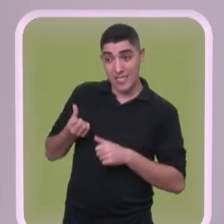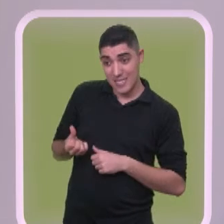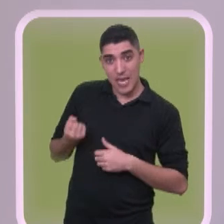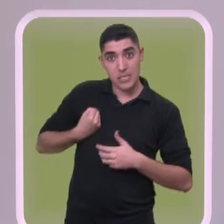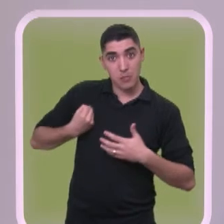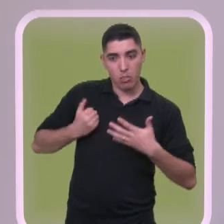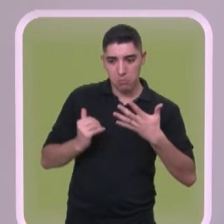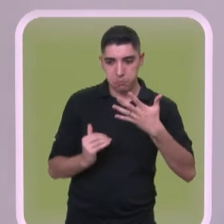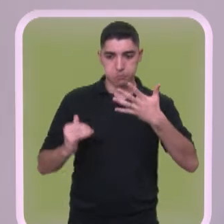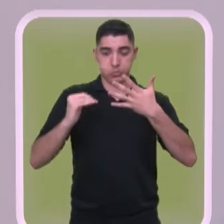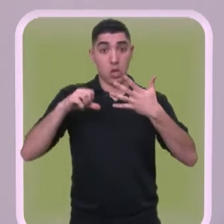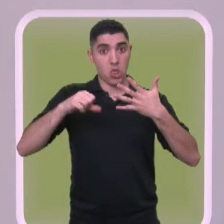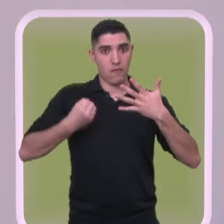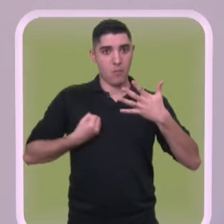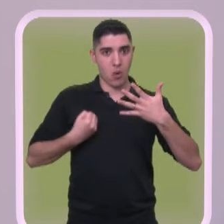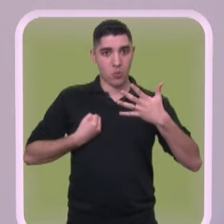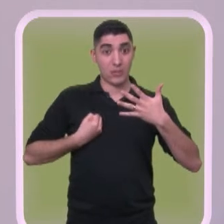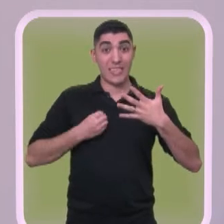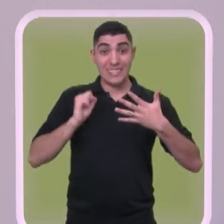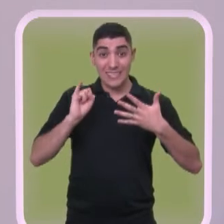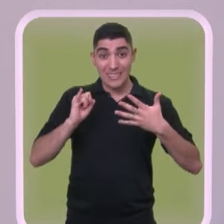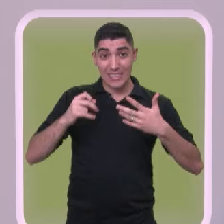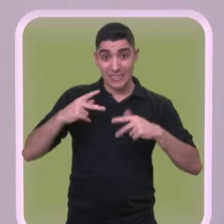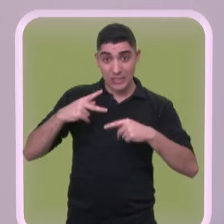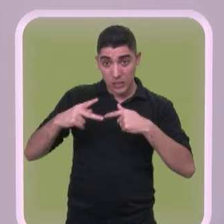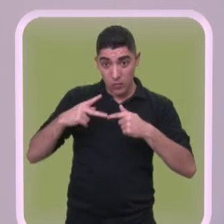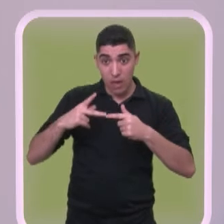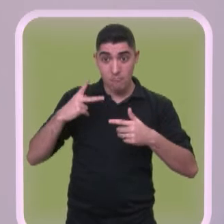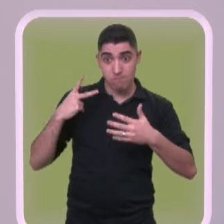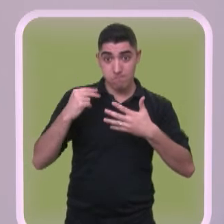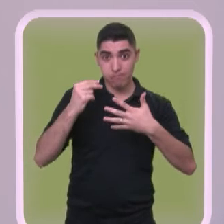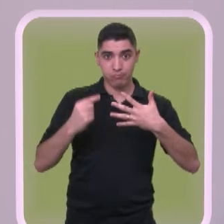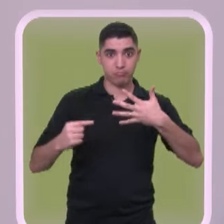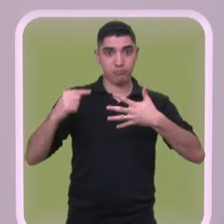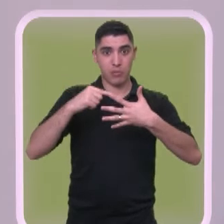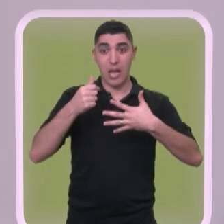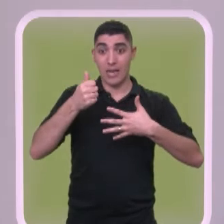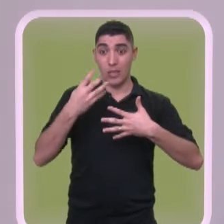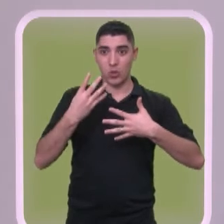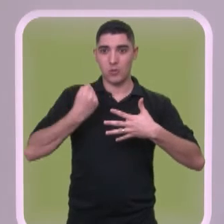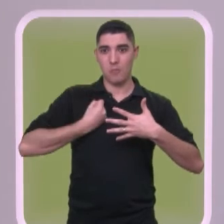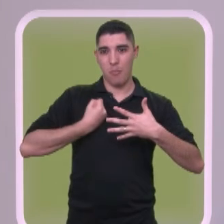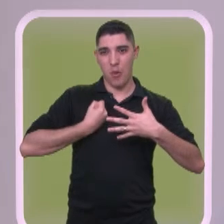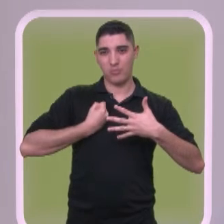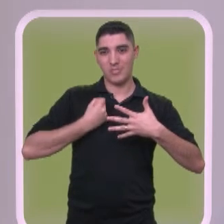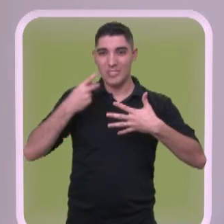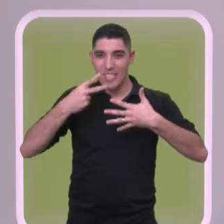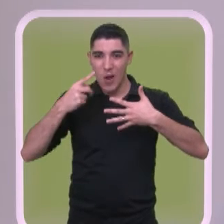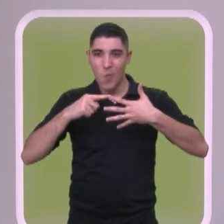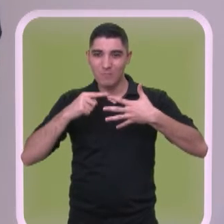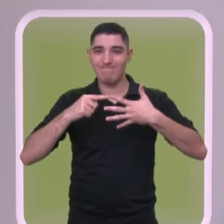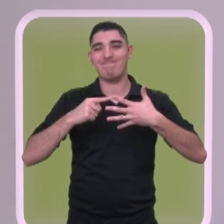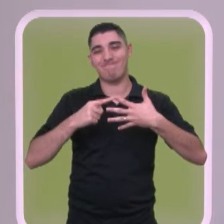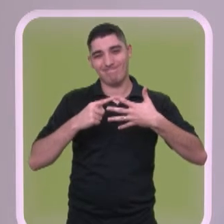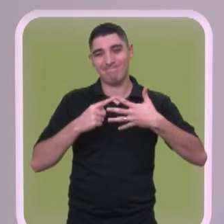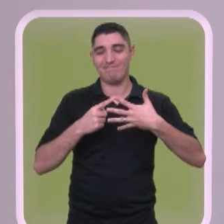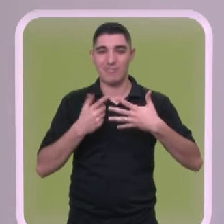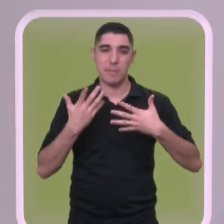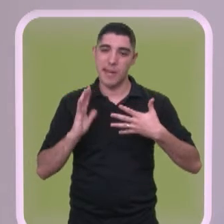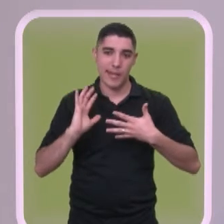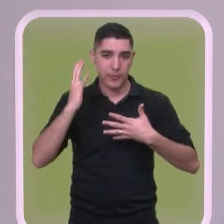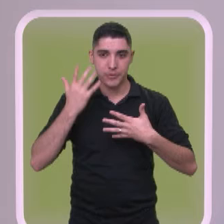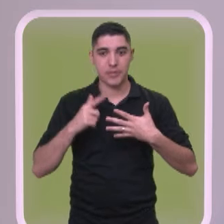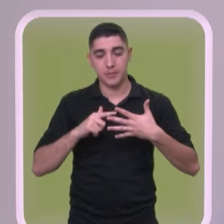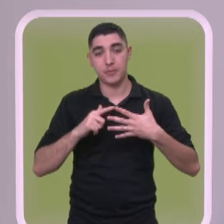já com essa vitória, bela vitória. Se o São José vencesse, ó, estaria aqui, ó, estaria com 14 pontos na vice-liderança, 1 ponto apenas atrás do